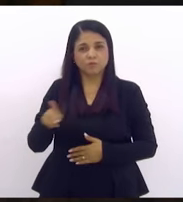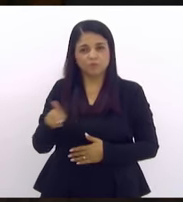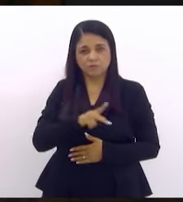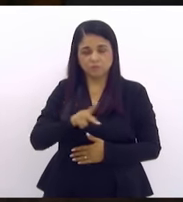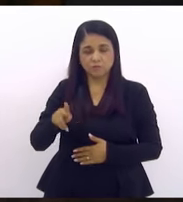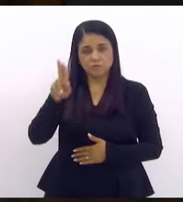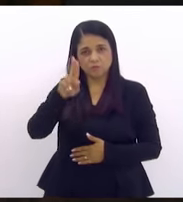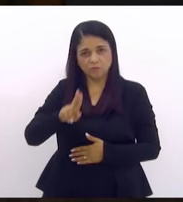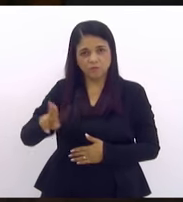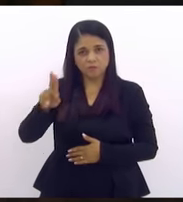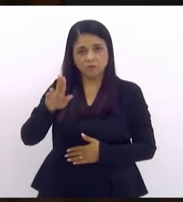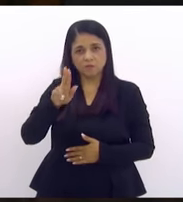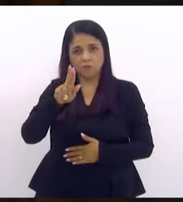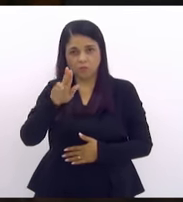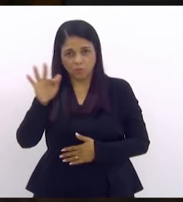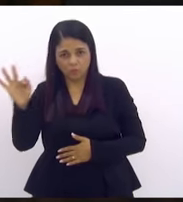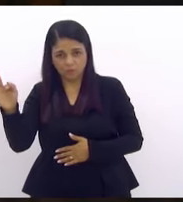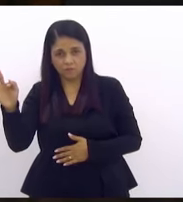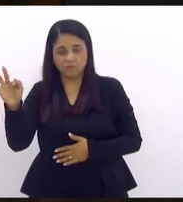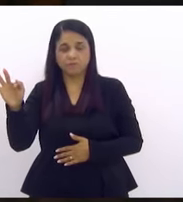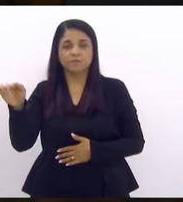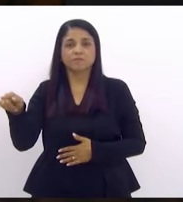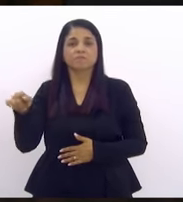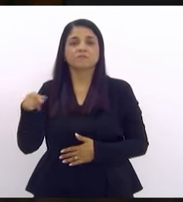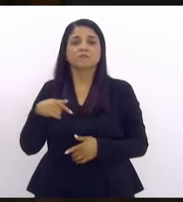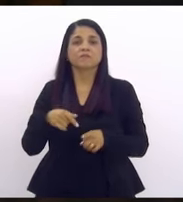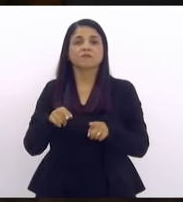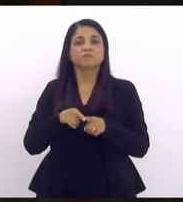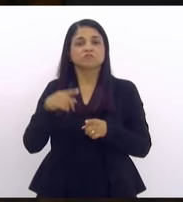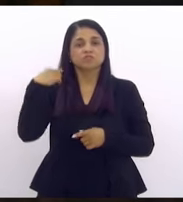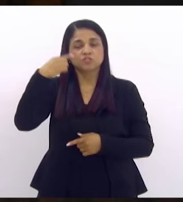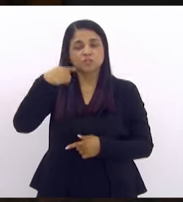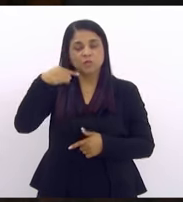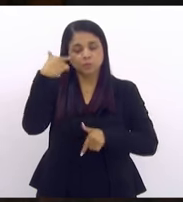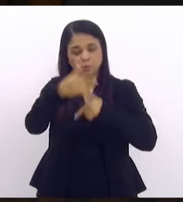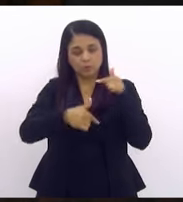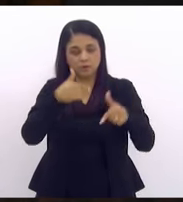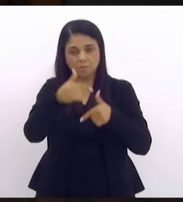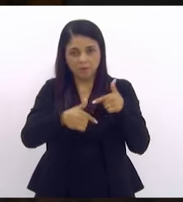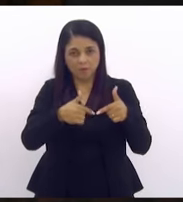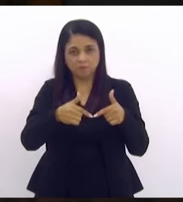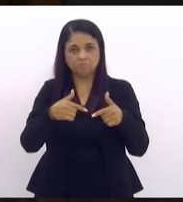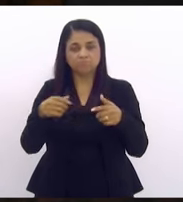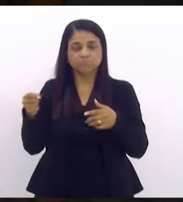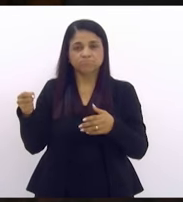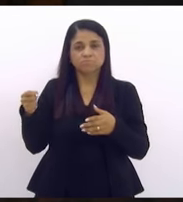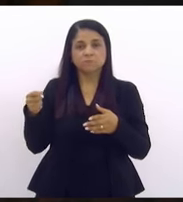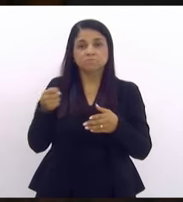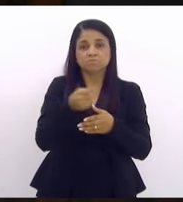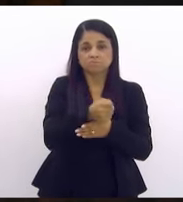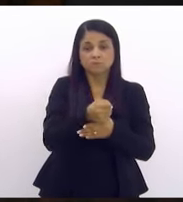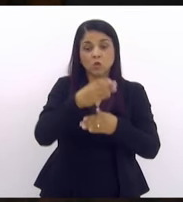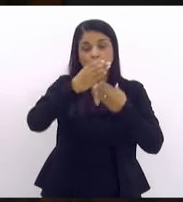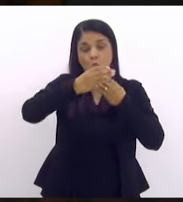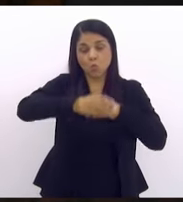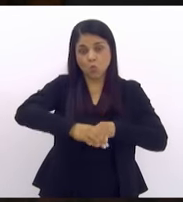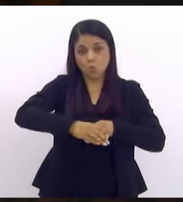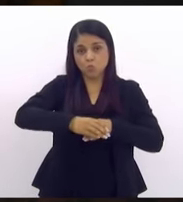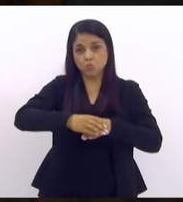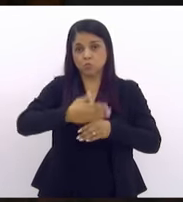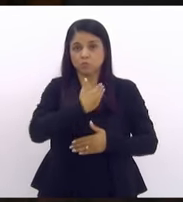Universidade Federal Fluminense onde leciona direito do trabalho tendo ingressado por meio de concurso